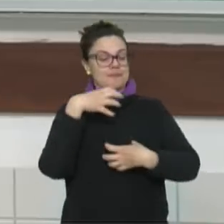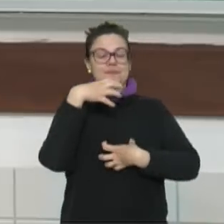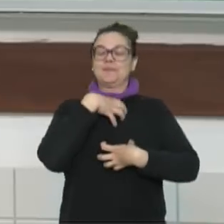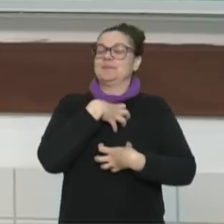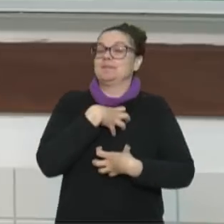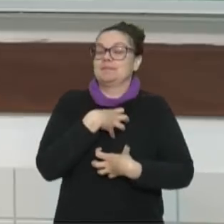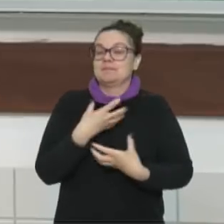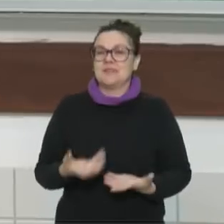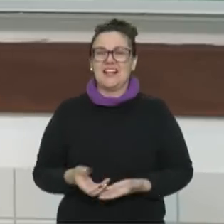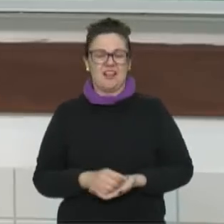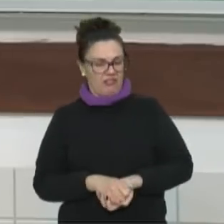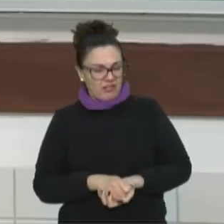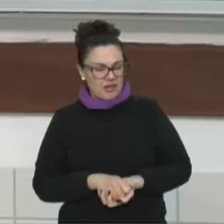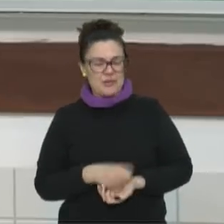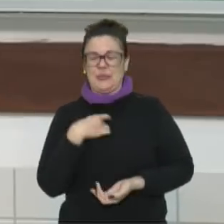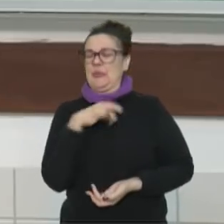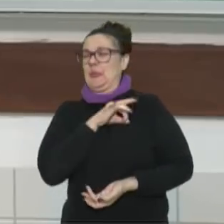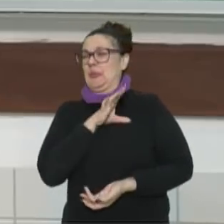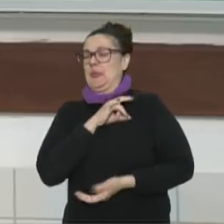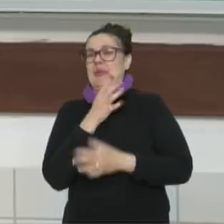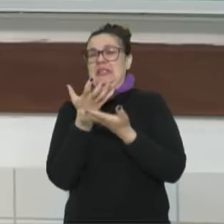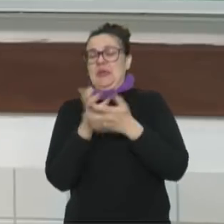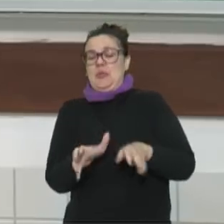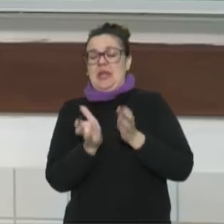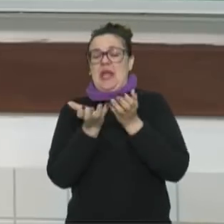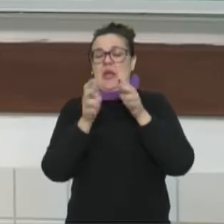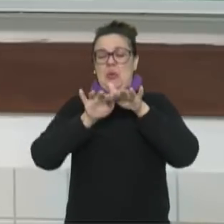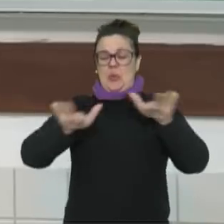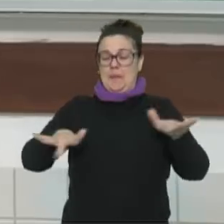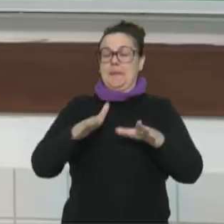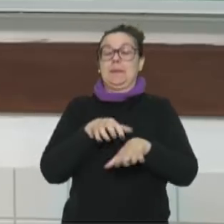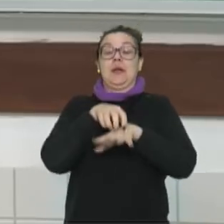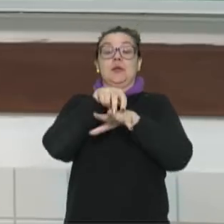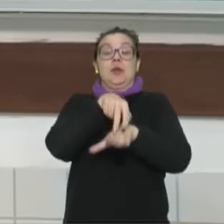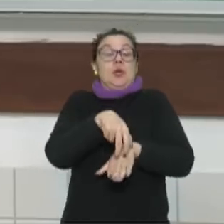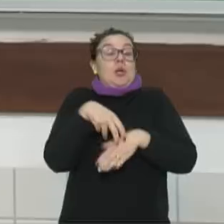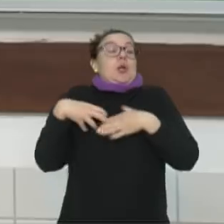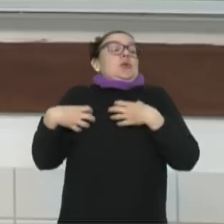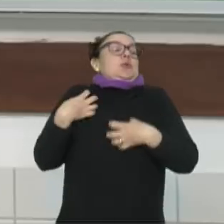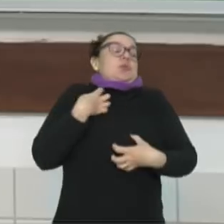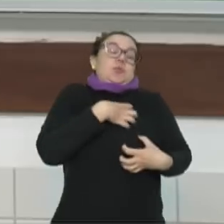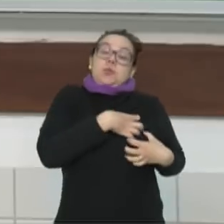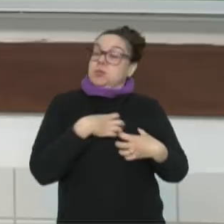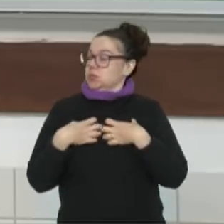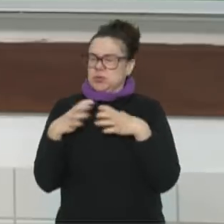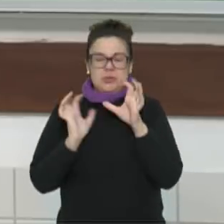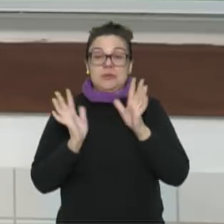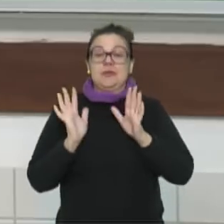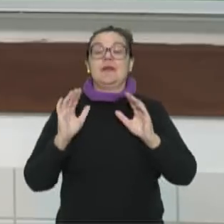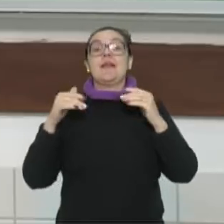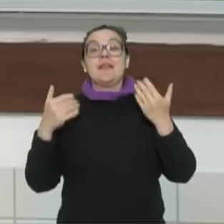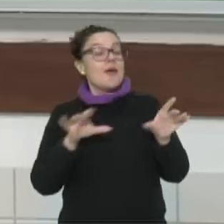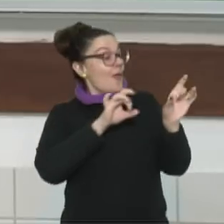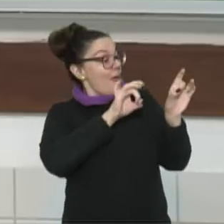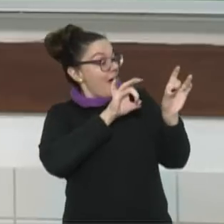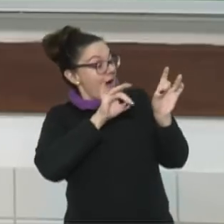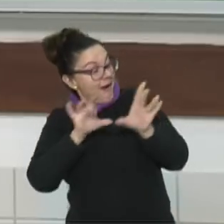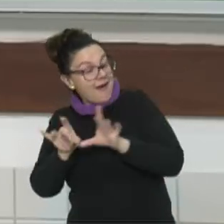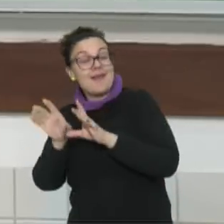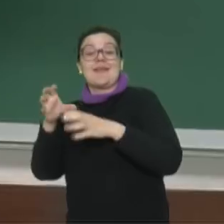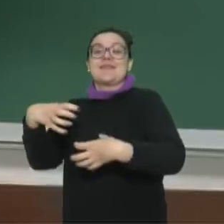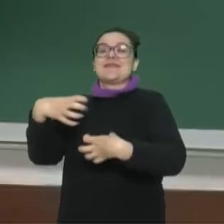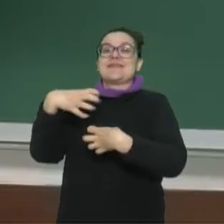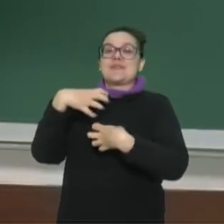né? Ou, nossa, eu tenho medo, por exemplo, de mar, então... Ai, que agonia está me fazendo sentir, né? Cada um vai sentir de uma maneira,